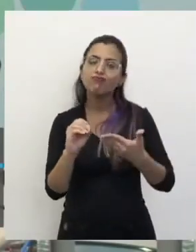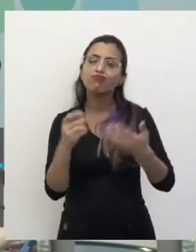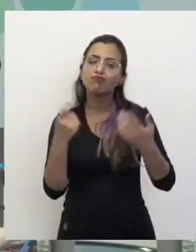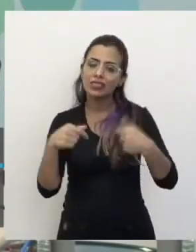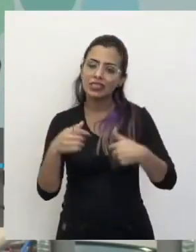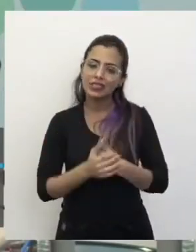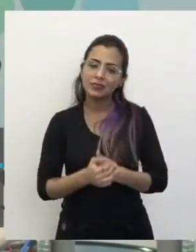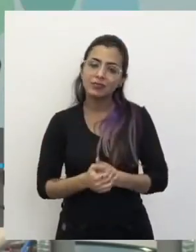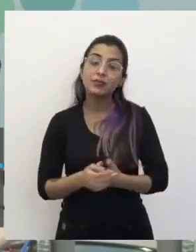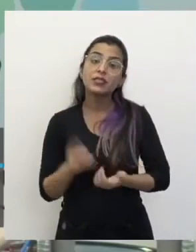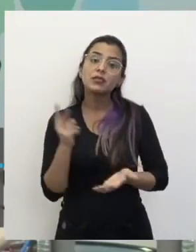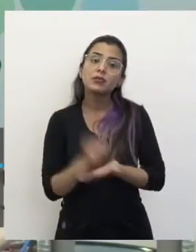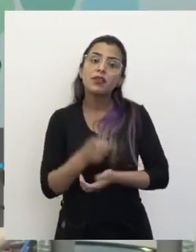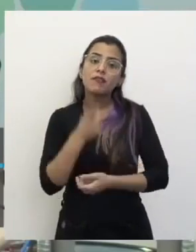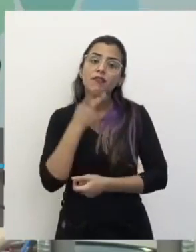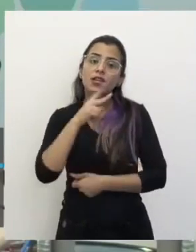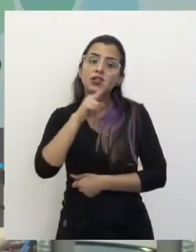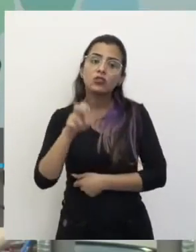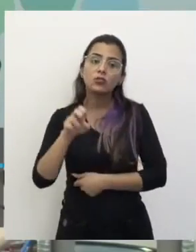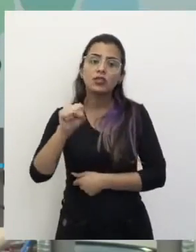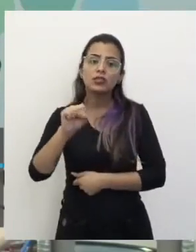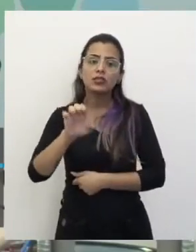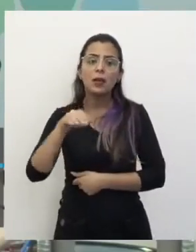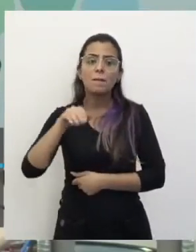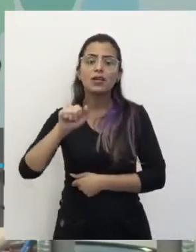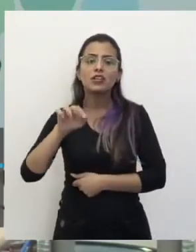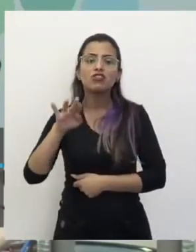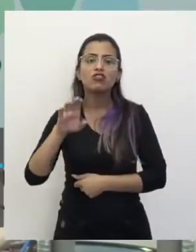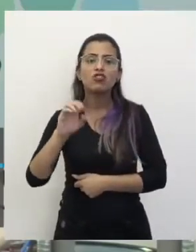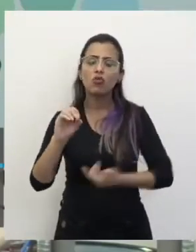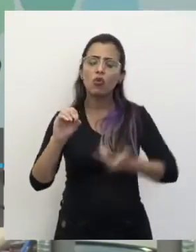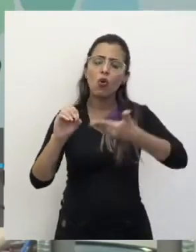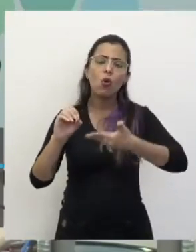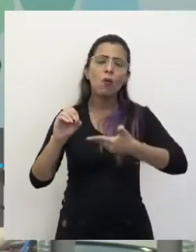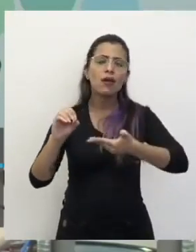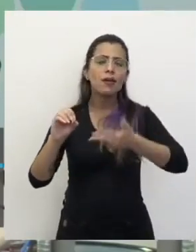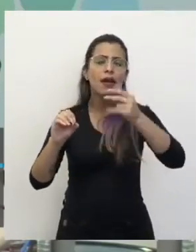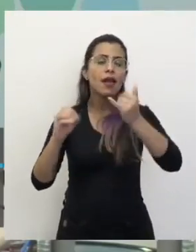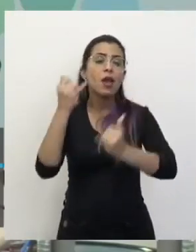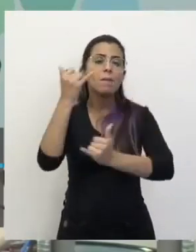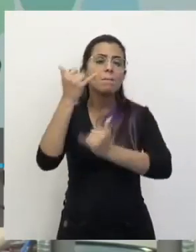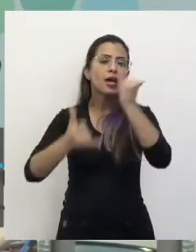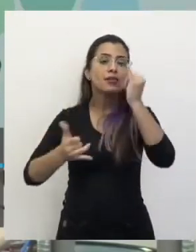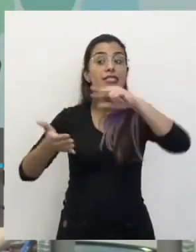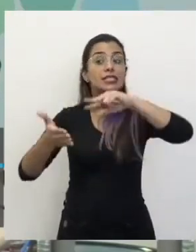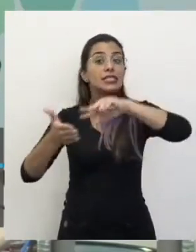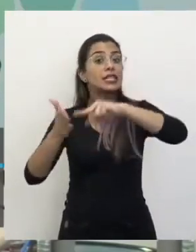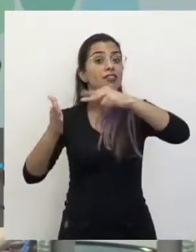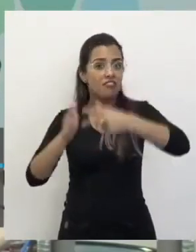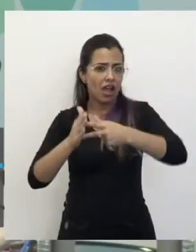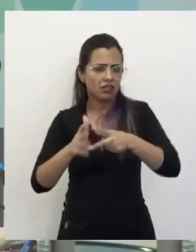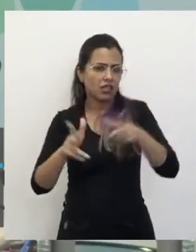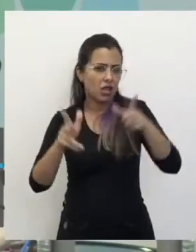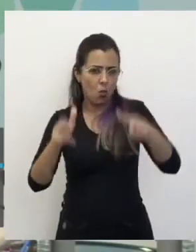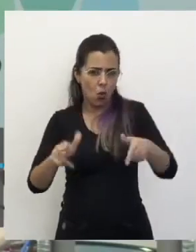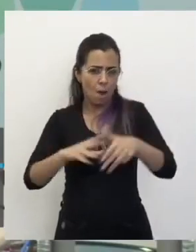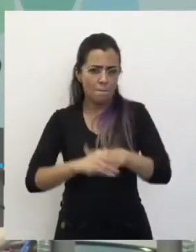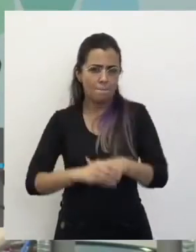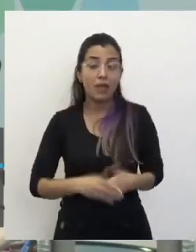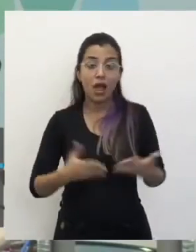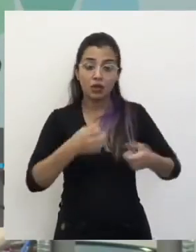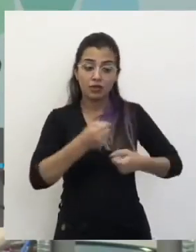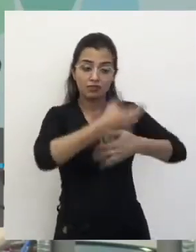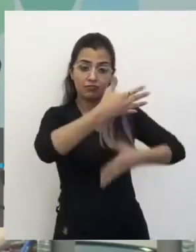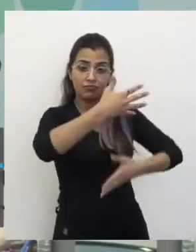vez que eu falo de semântica, eu falo de sentido, de significado, tá bom, gente? E aí eu vou pedir para fechar o chat, porque agora eu vou explicar